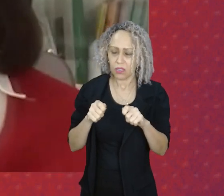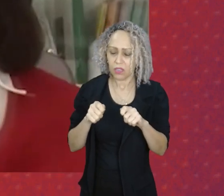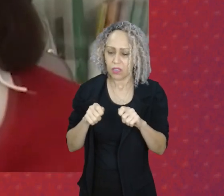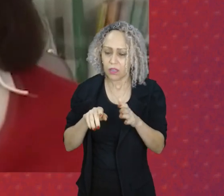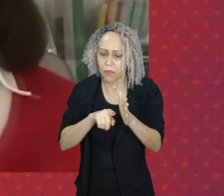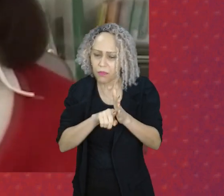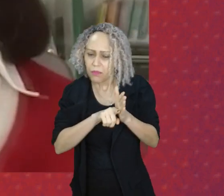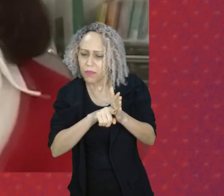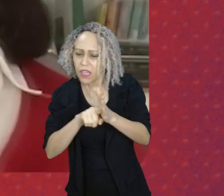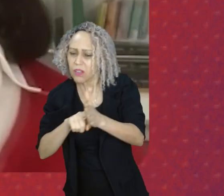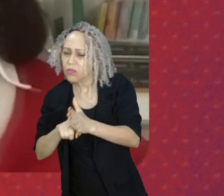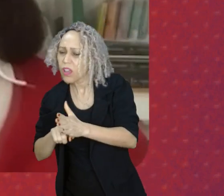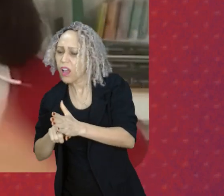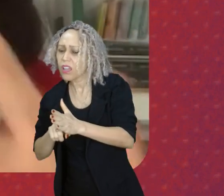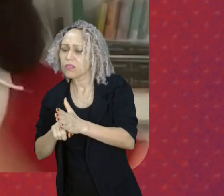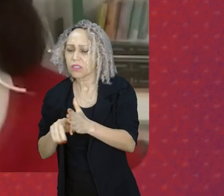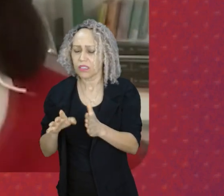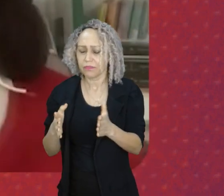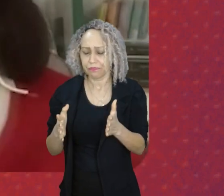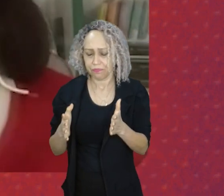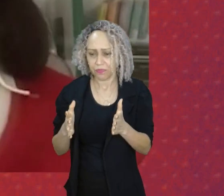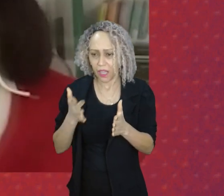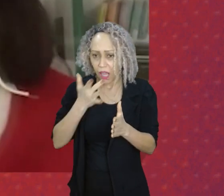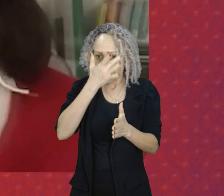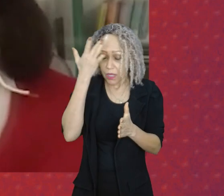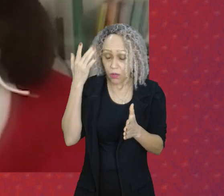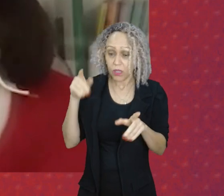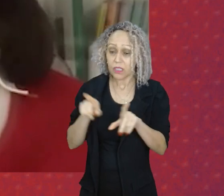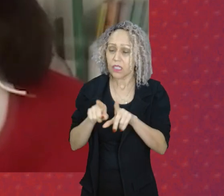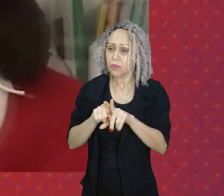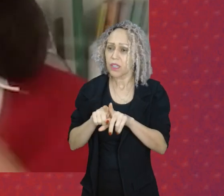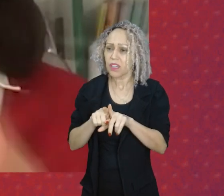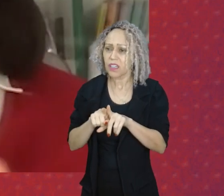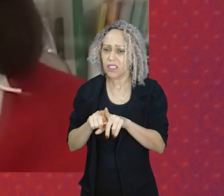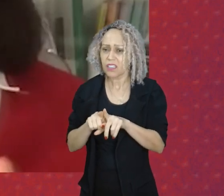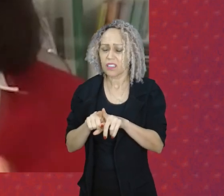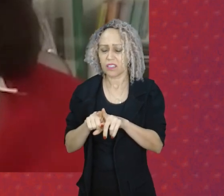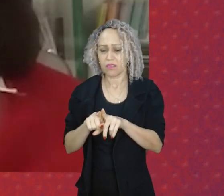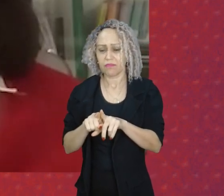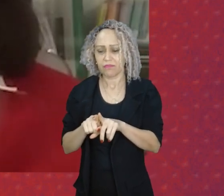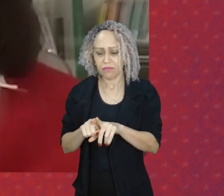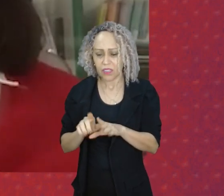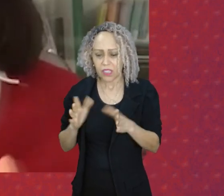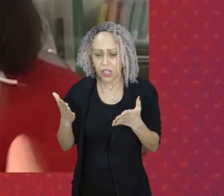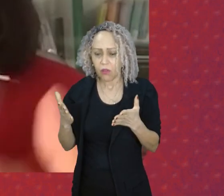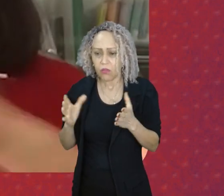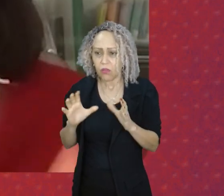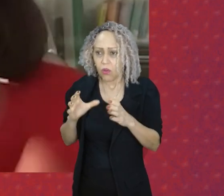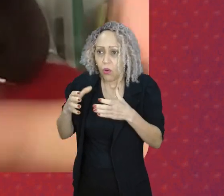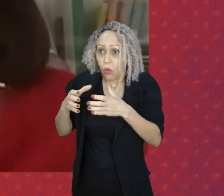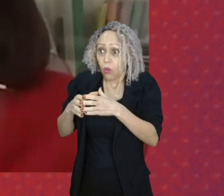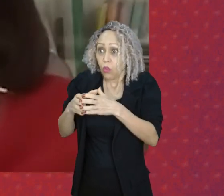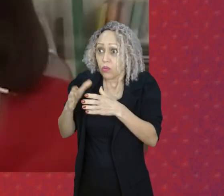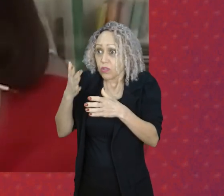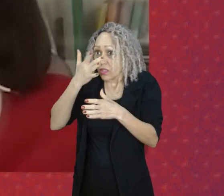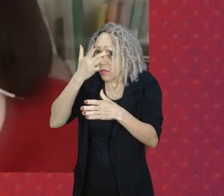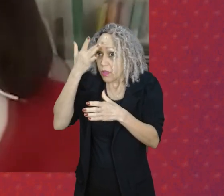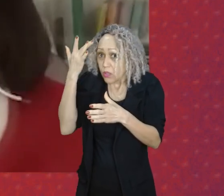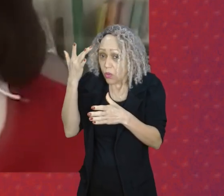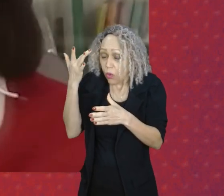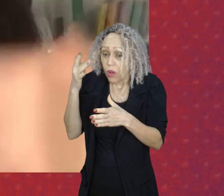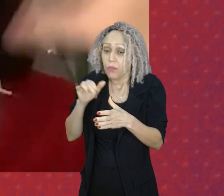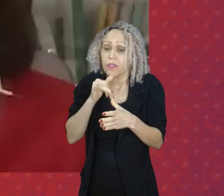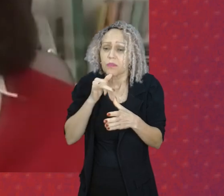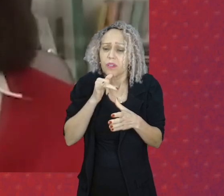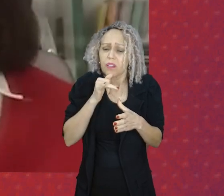consultados, e também um conjunto de pessoas que nunca teve participação nos parlamentos, mas que pode ser convidada